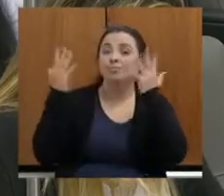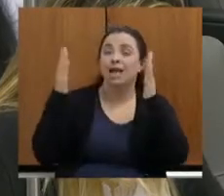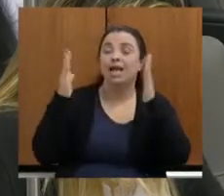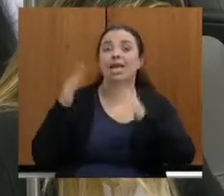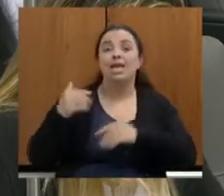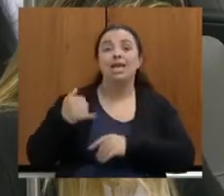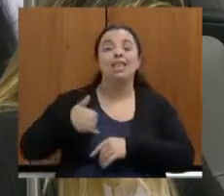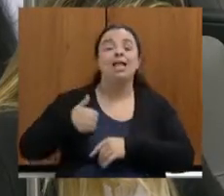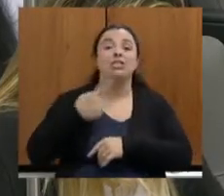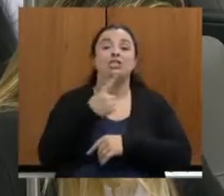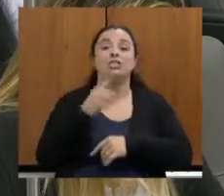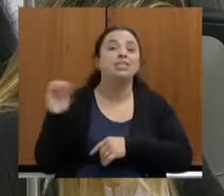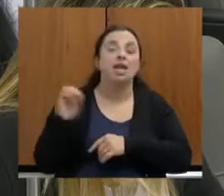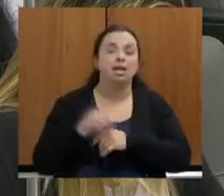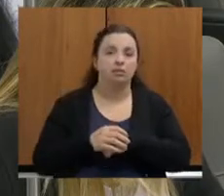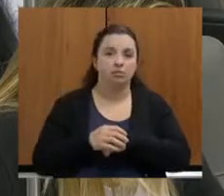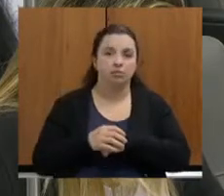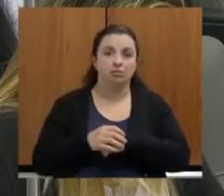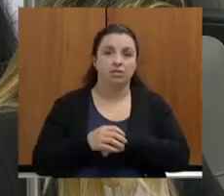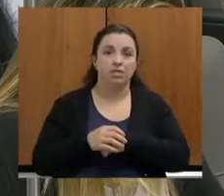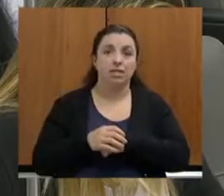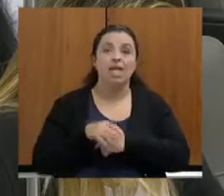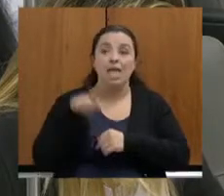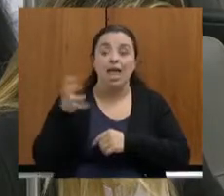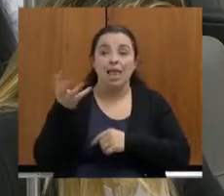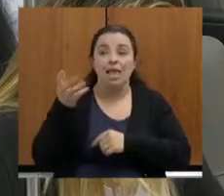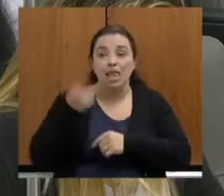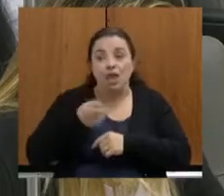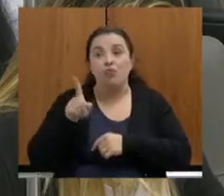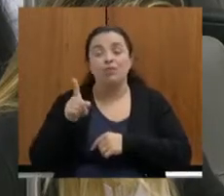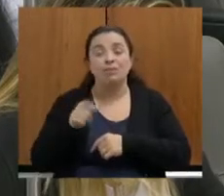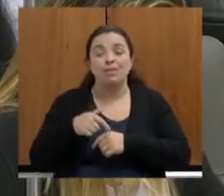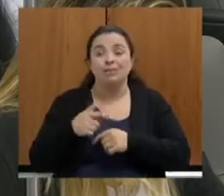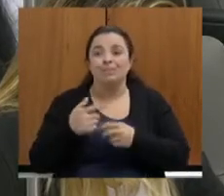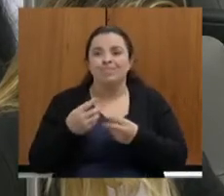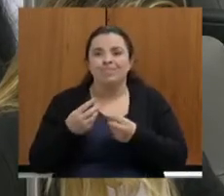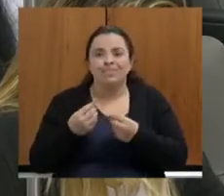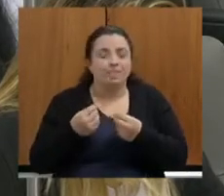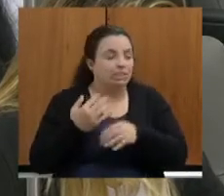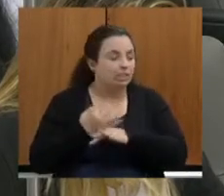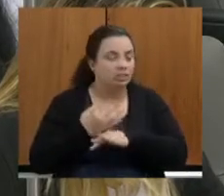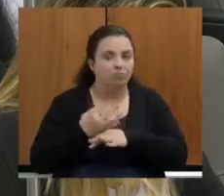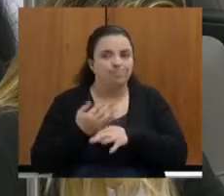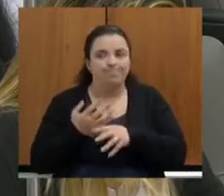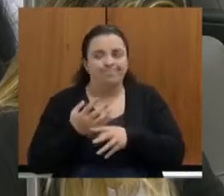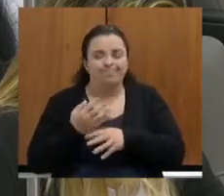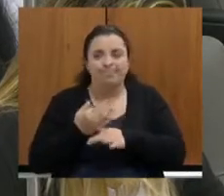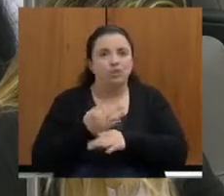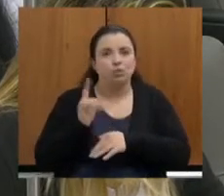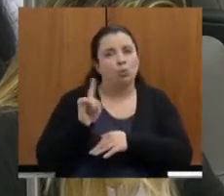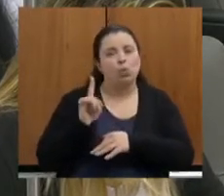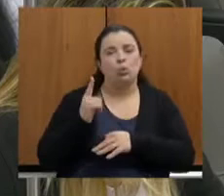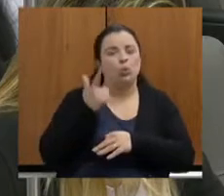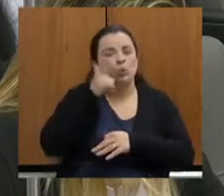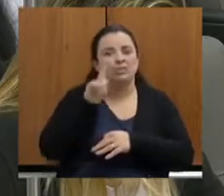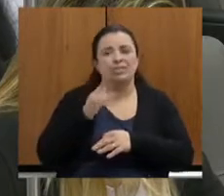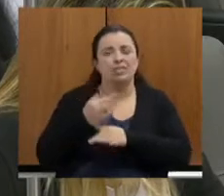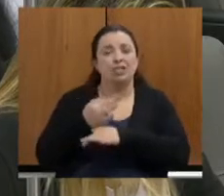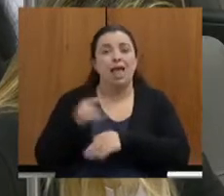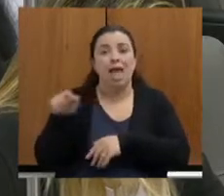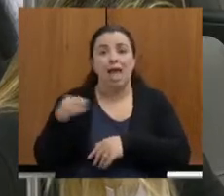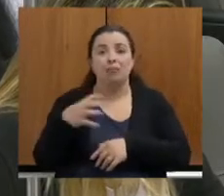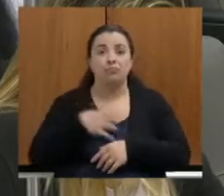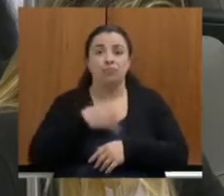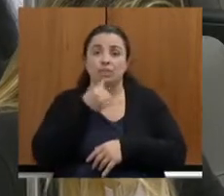idade e querido ficou doido para mim ir lá mas eu não consigo ir lá eu não fui lá já ficou triste porque eu não fui